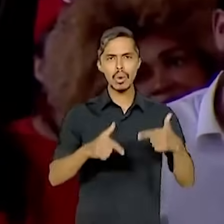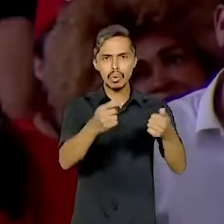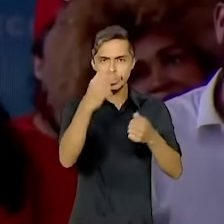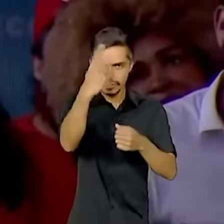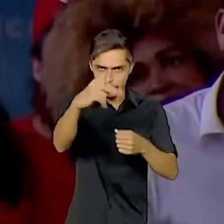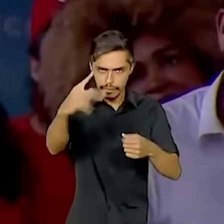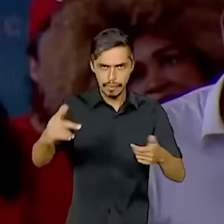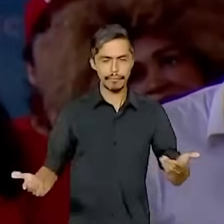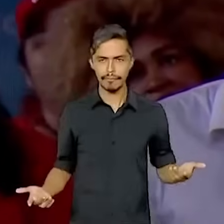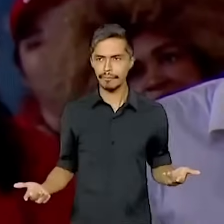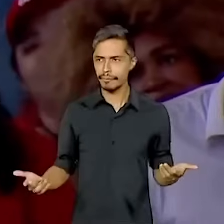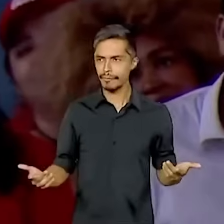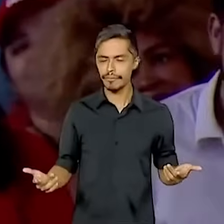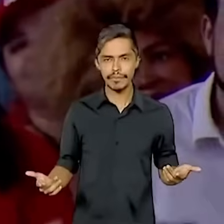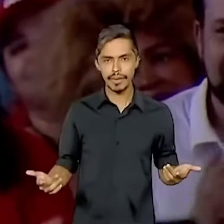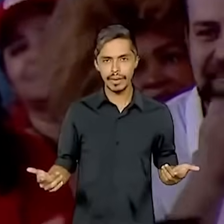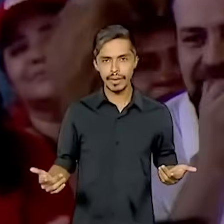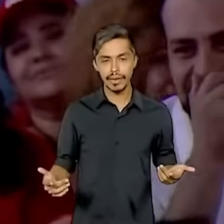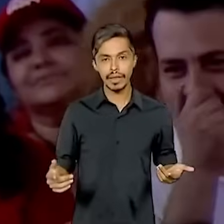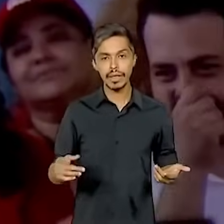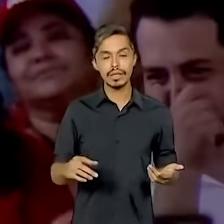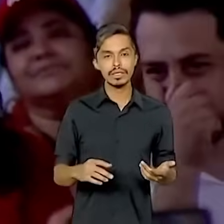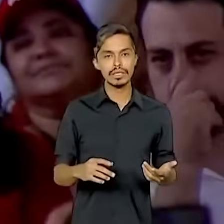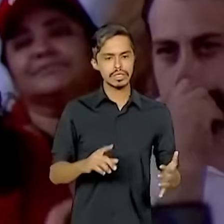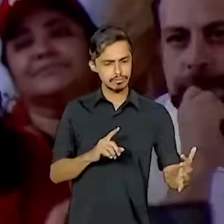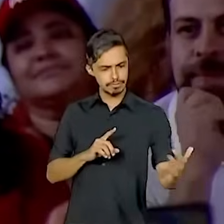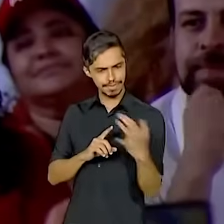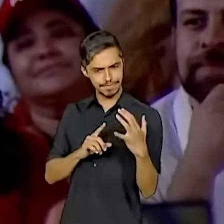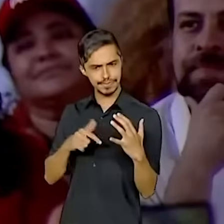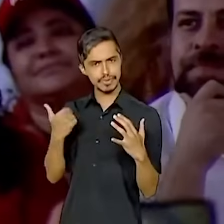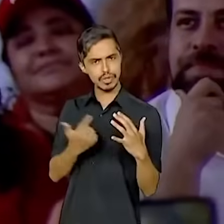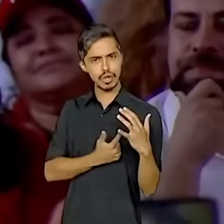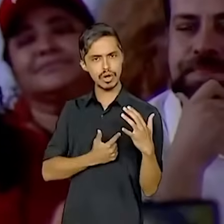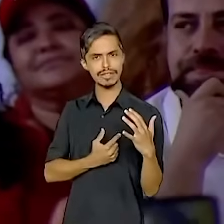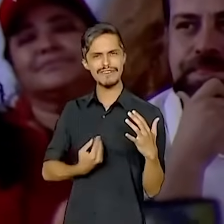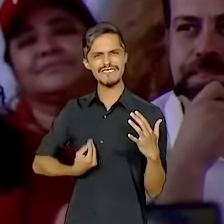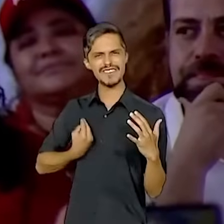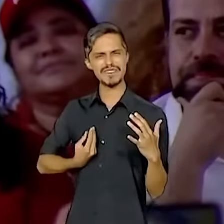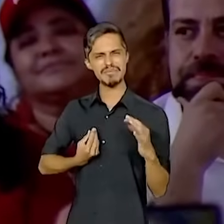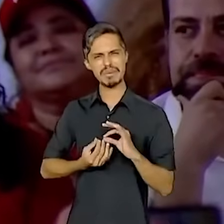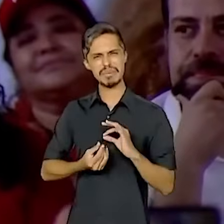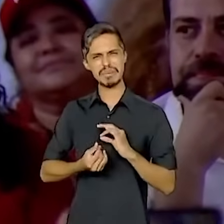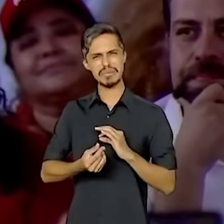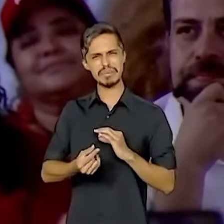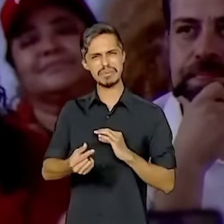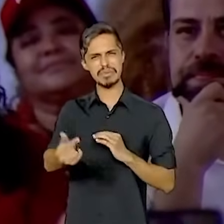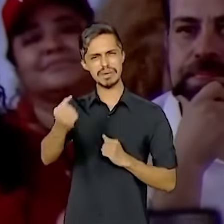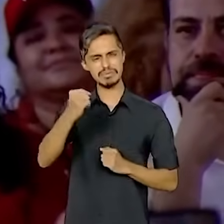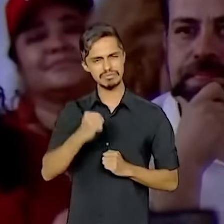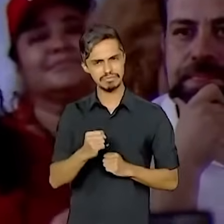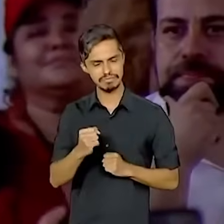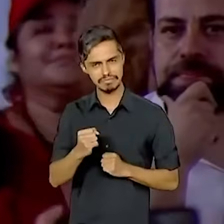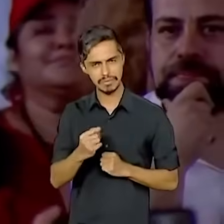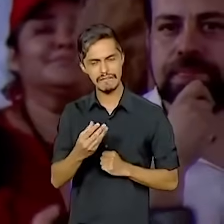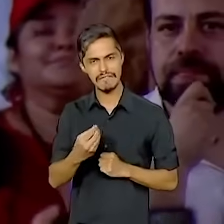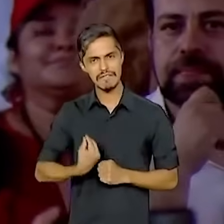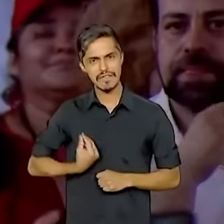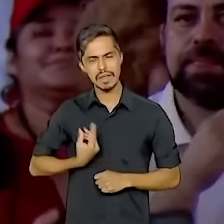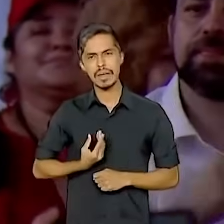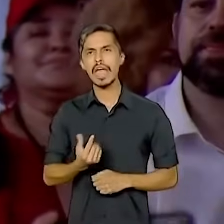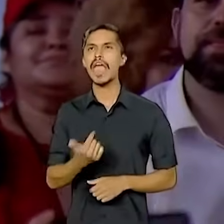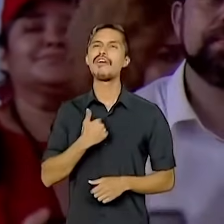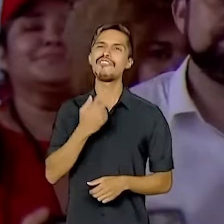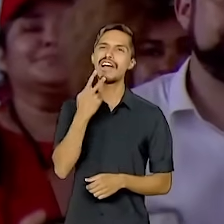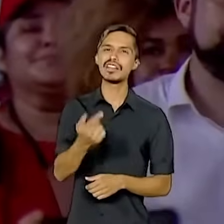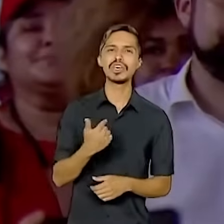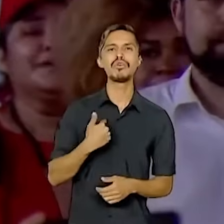vocês é aquilo que faz a gente viver muito. Quando eu digo que eu vou viver até